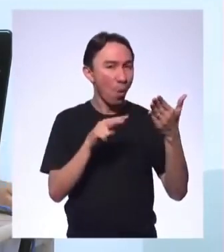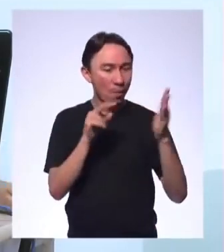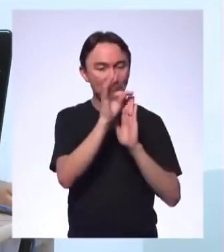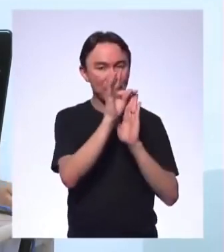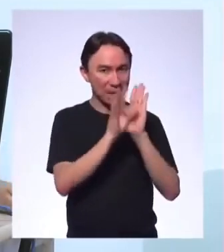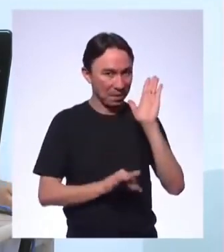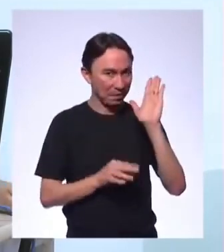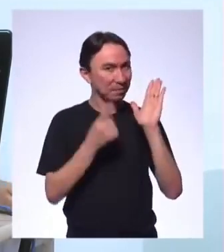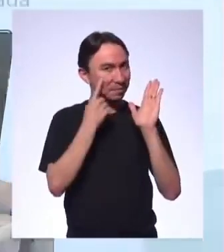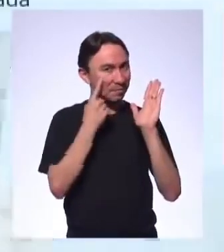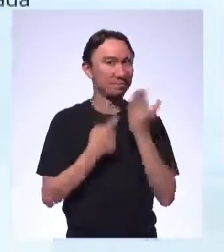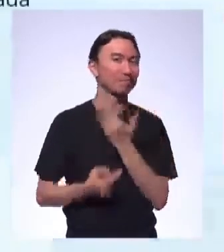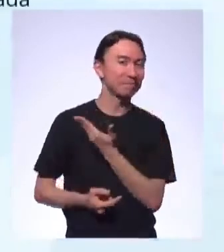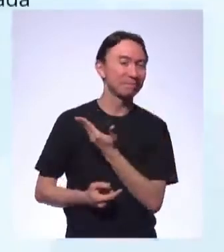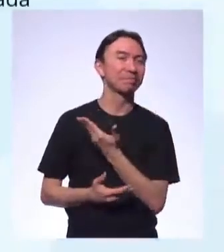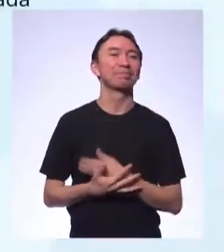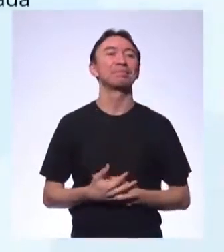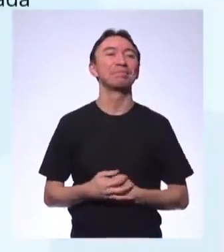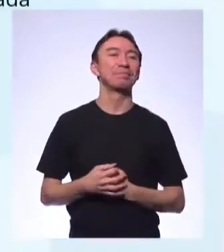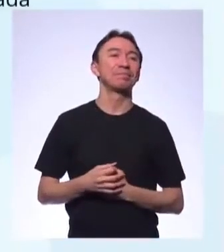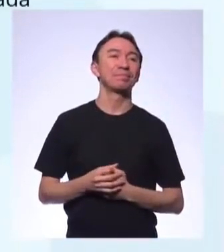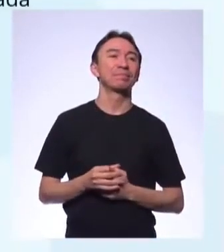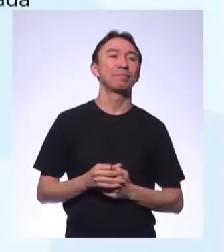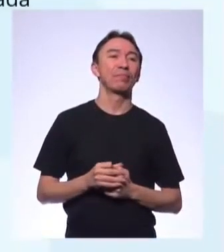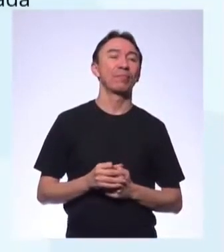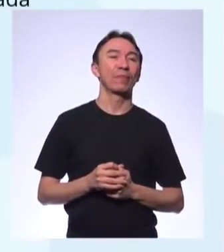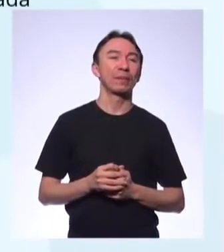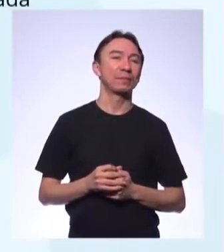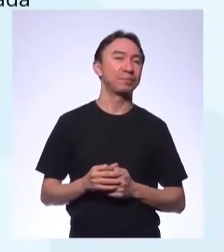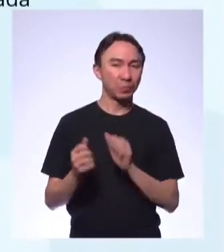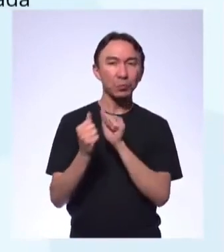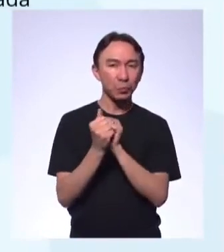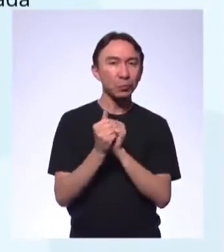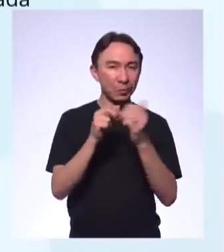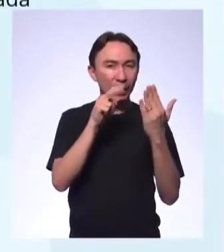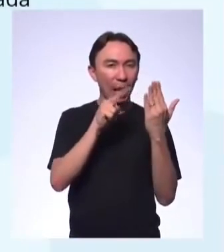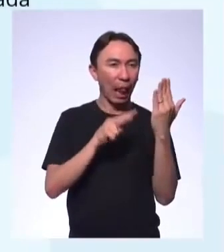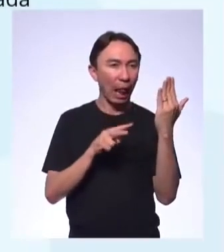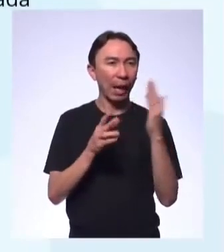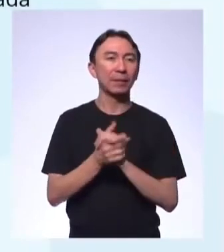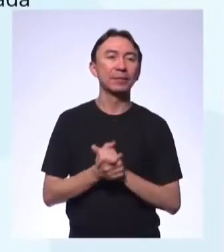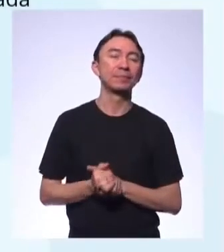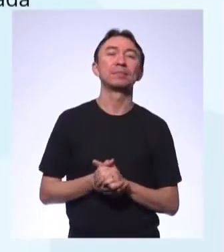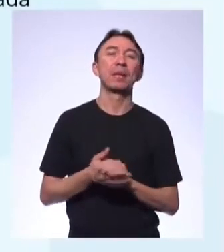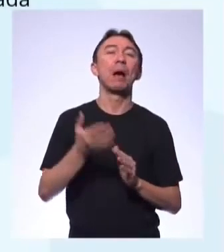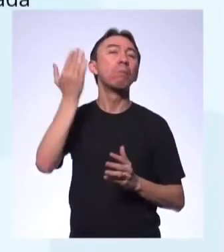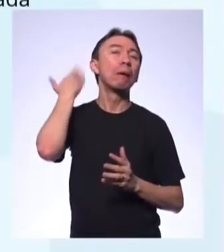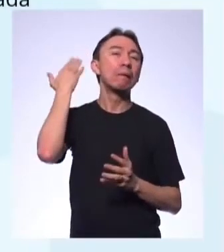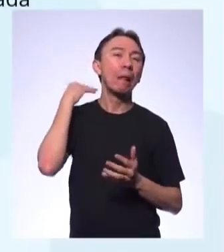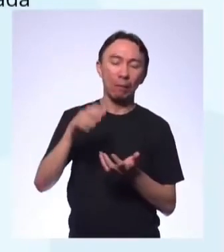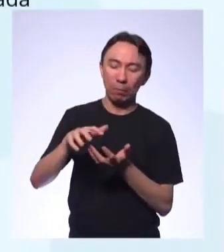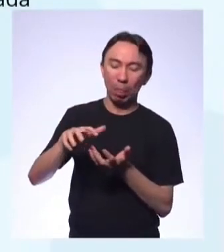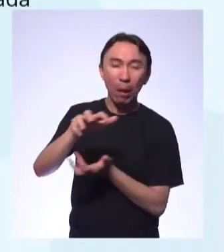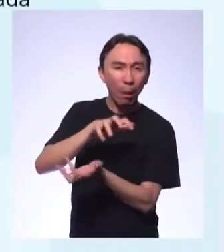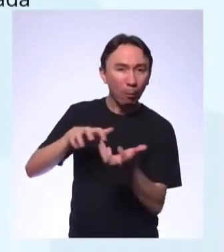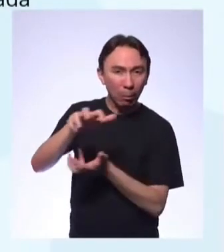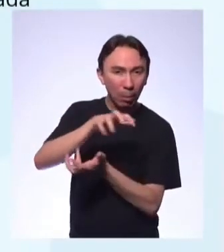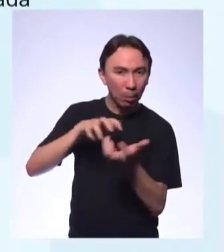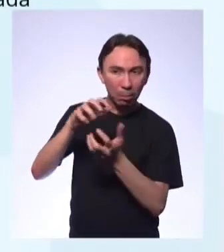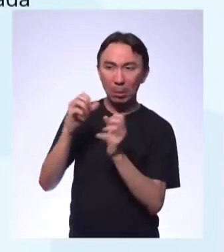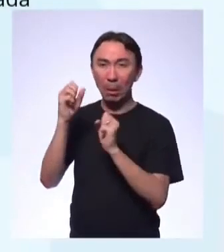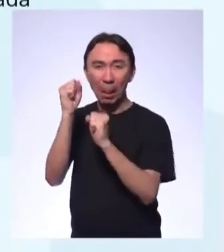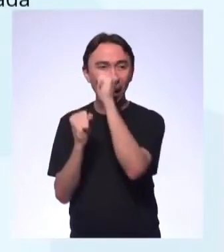texto que vai aparecer aí na tela? Então, eu vou ler com vocês. A Revolução Industrial significou